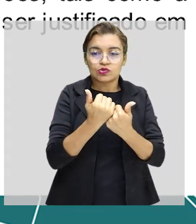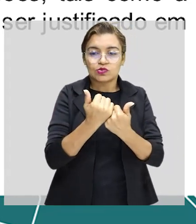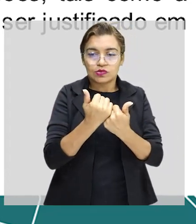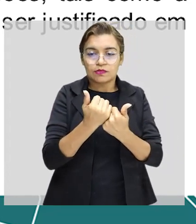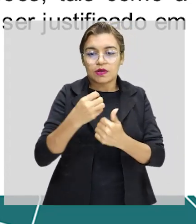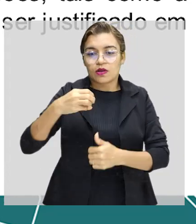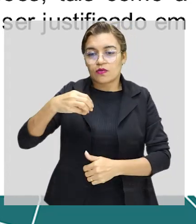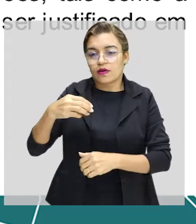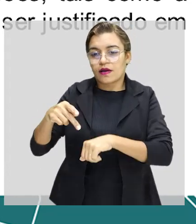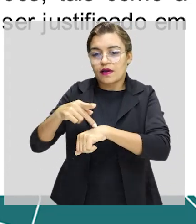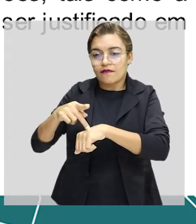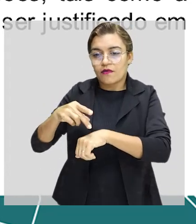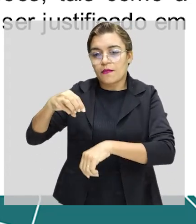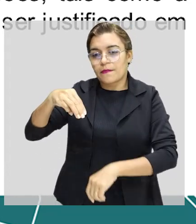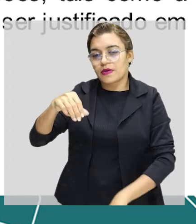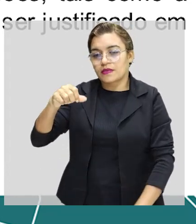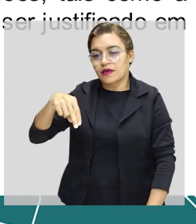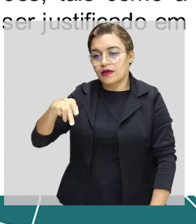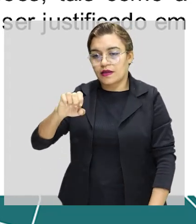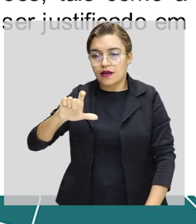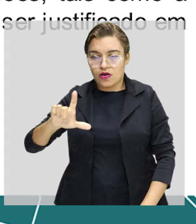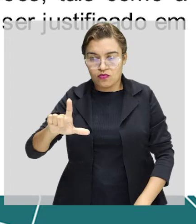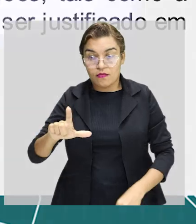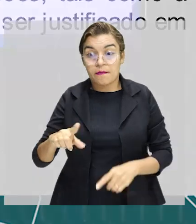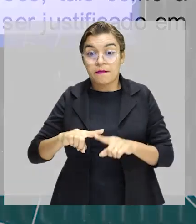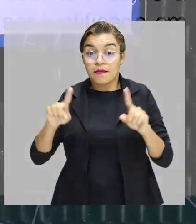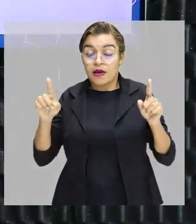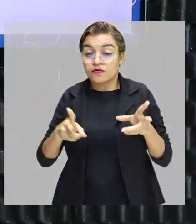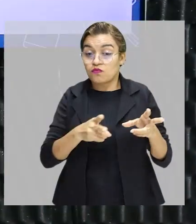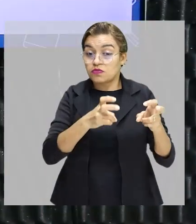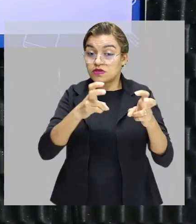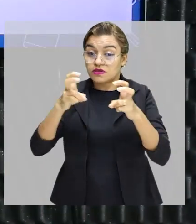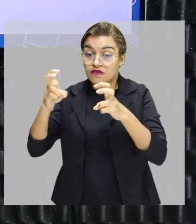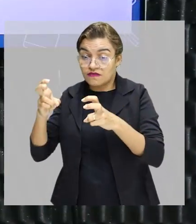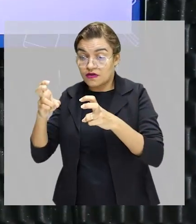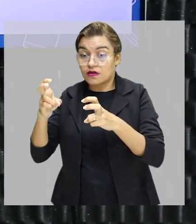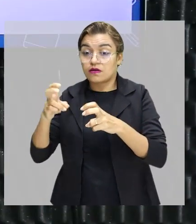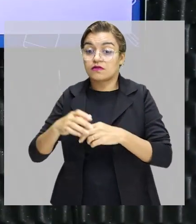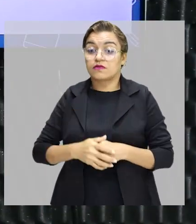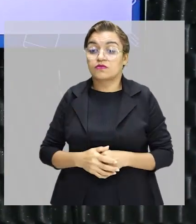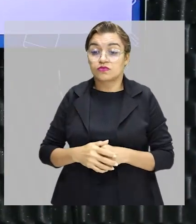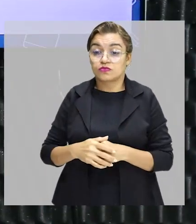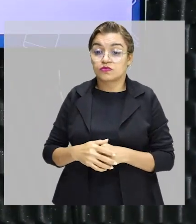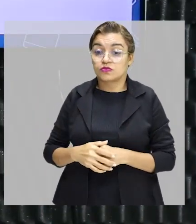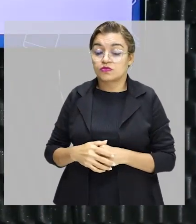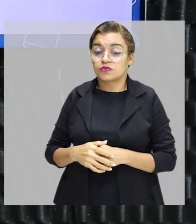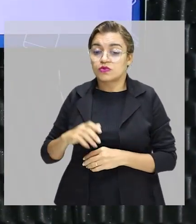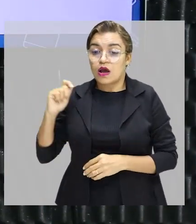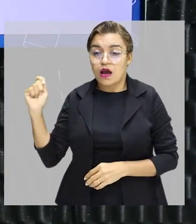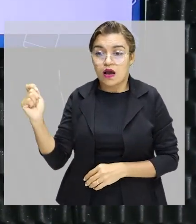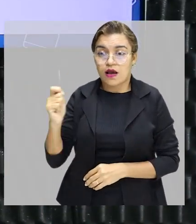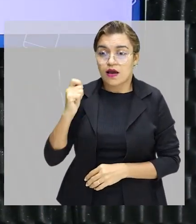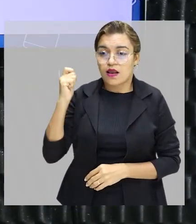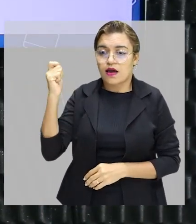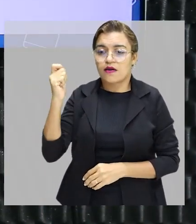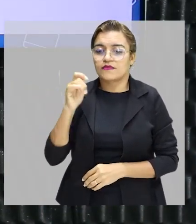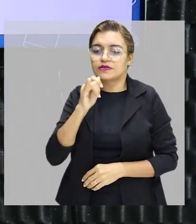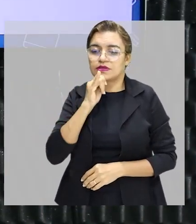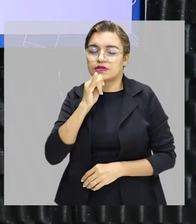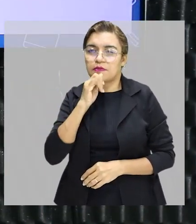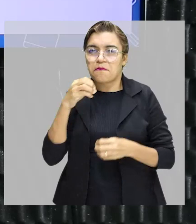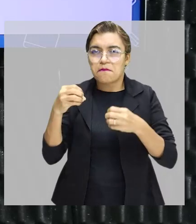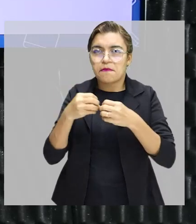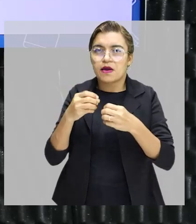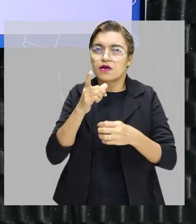foram observadas alterações ecológicas graves em um riacho das imediações, tais como a